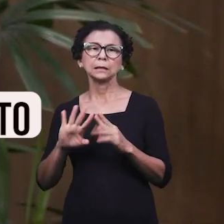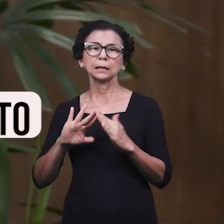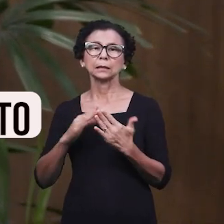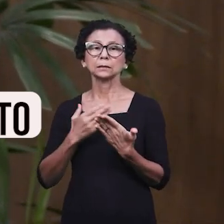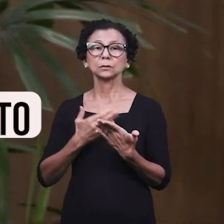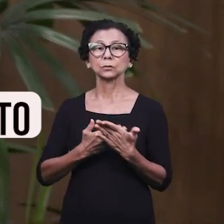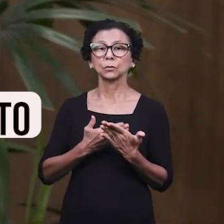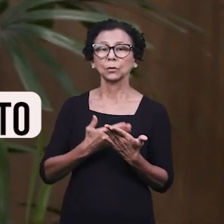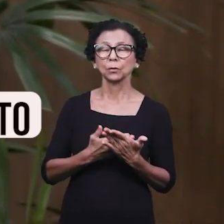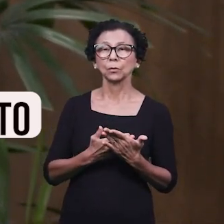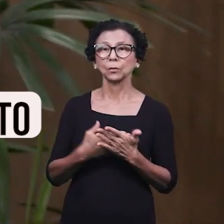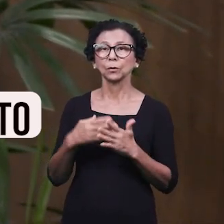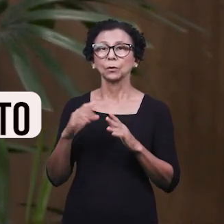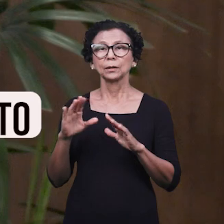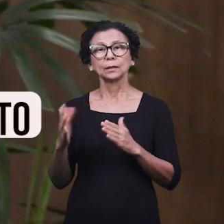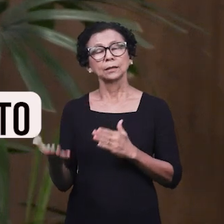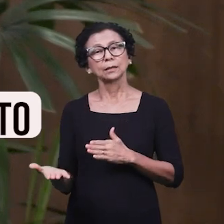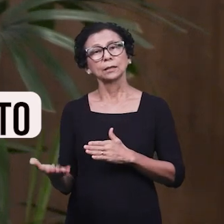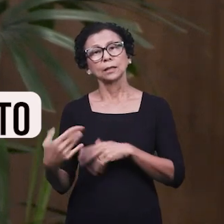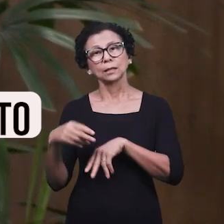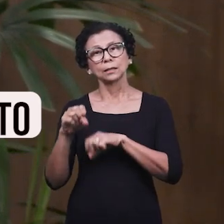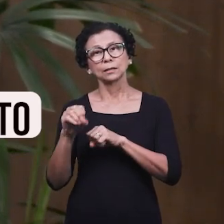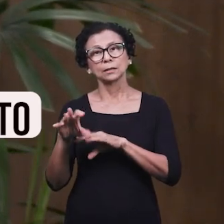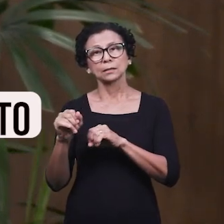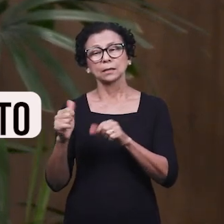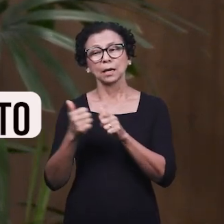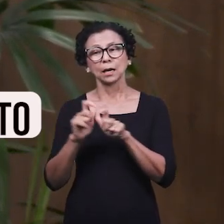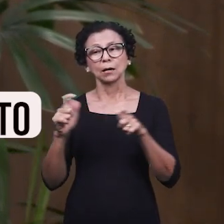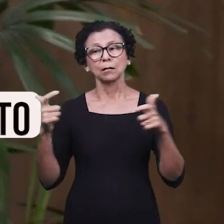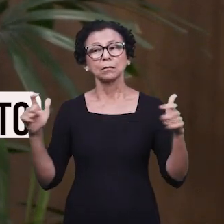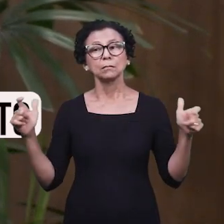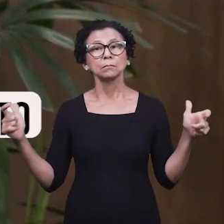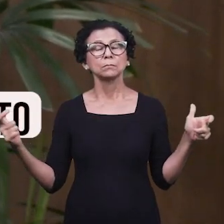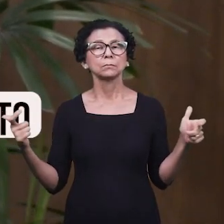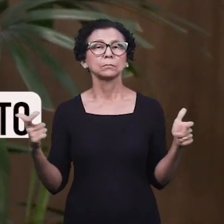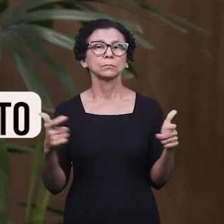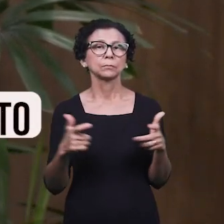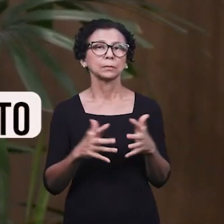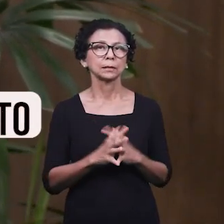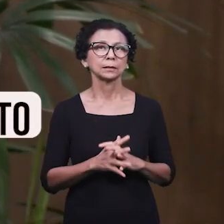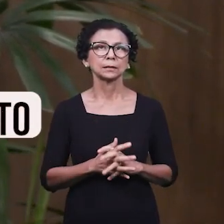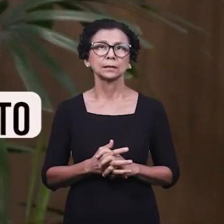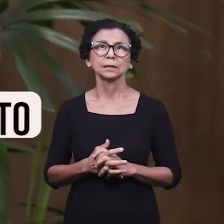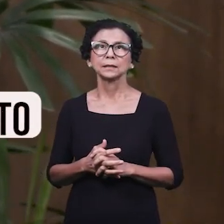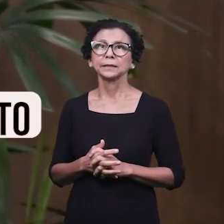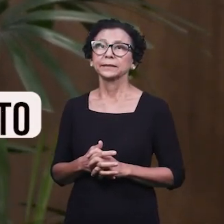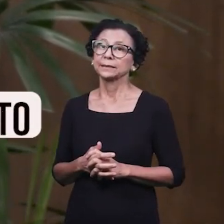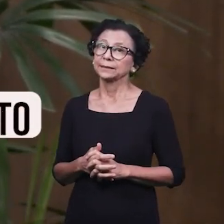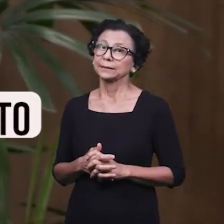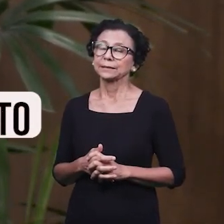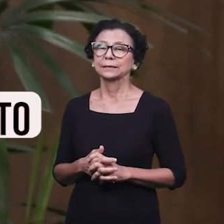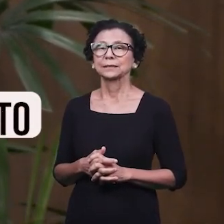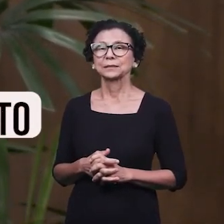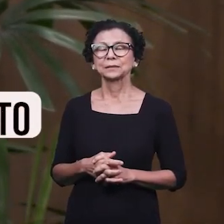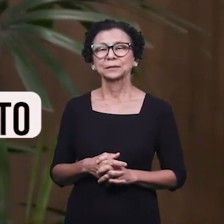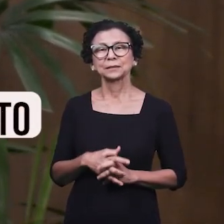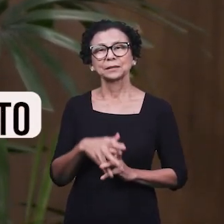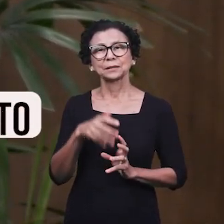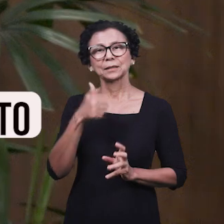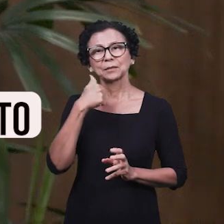mais ampla, né? Então, a escola escolariza. Agora, os pais não devem se furtar